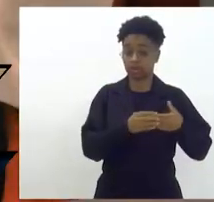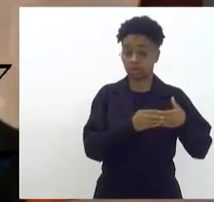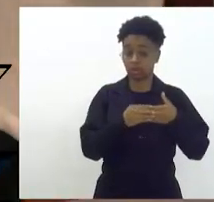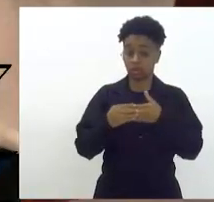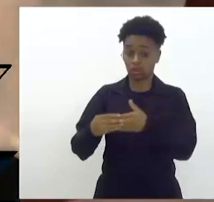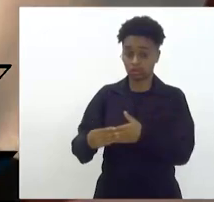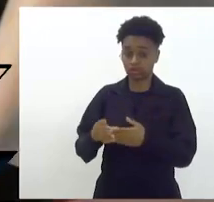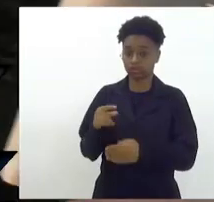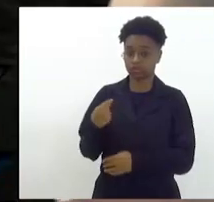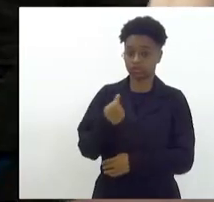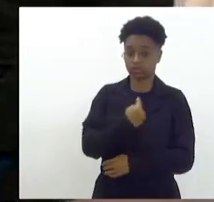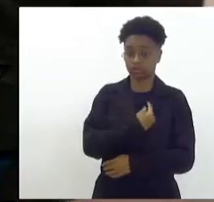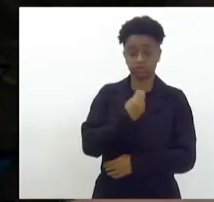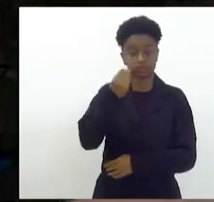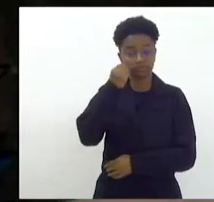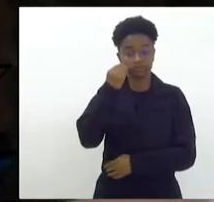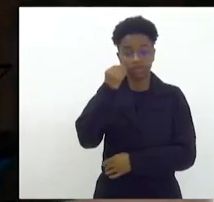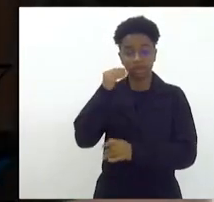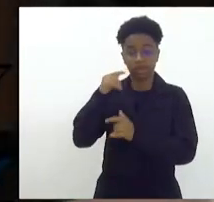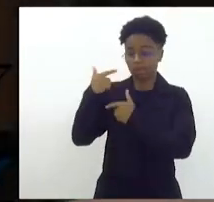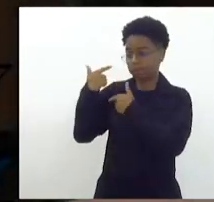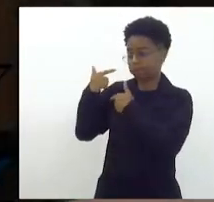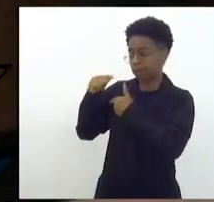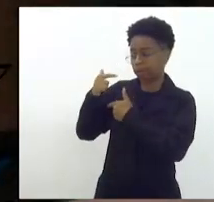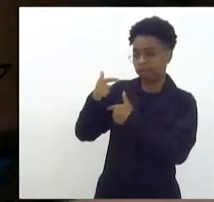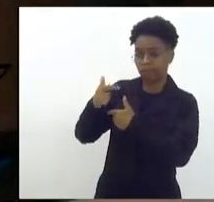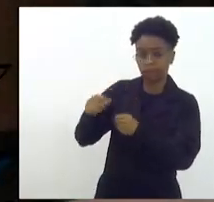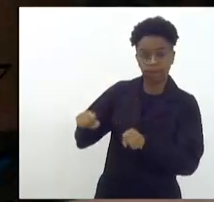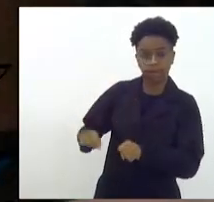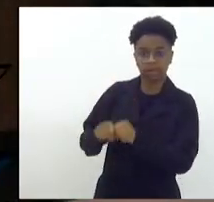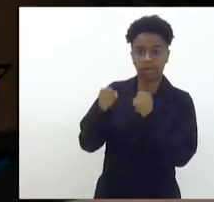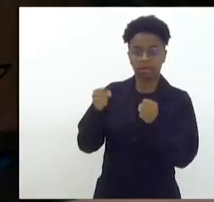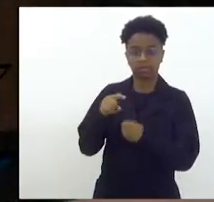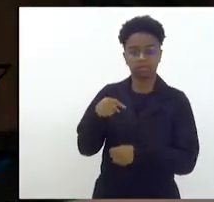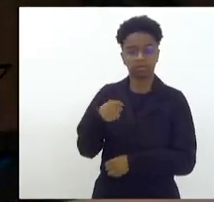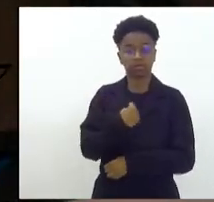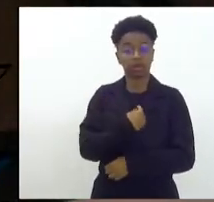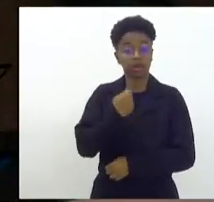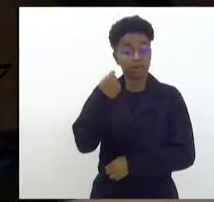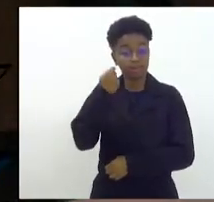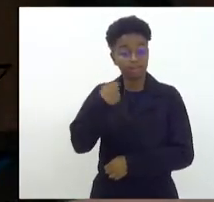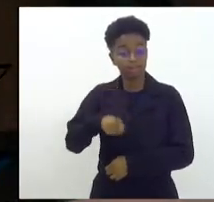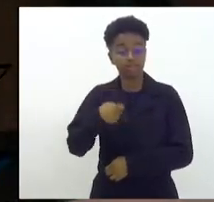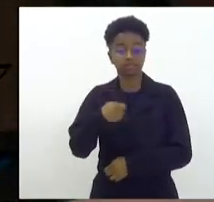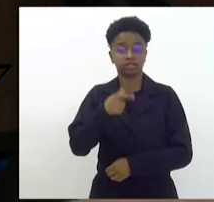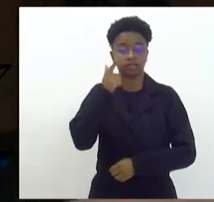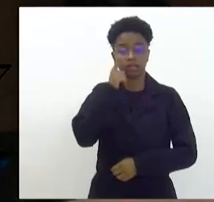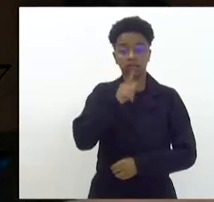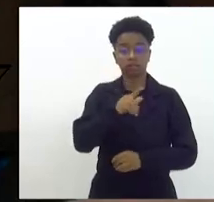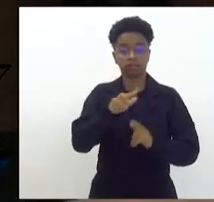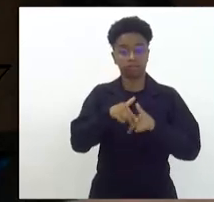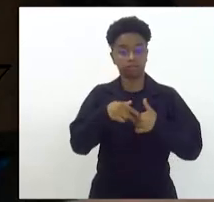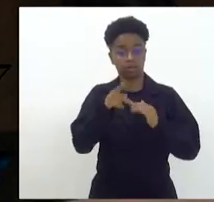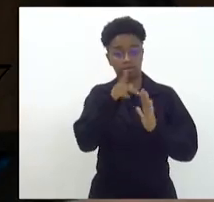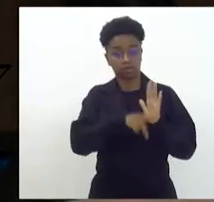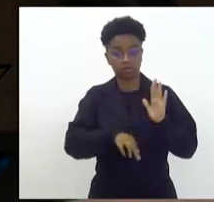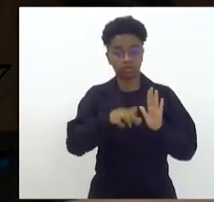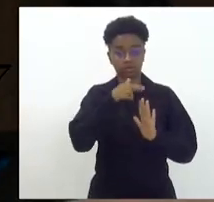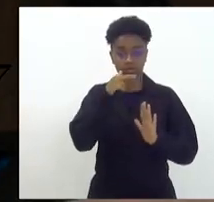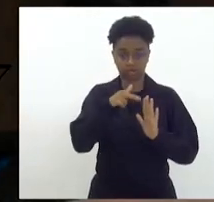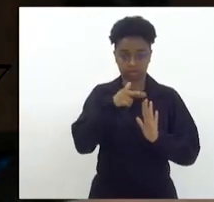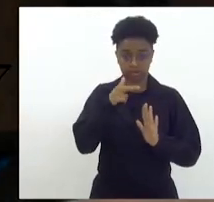para essa quebra de paradigmas nós precisamos garantir através de um projeto de resolução